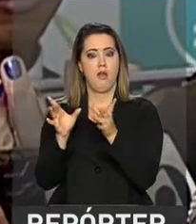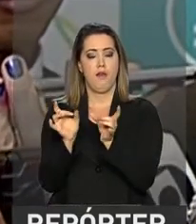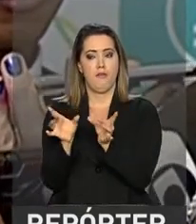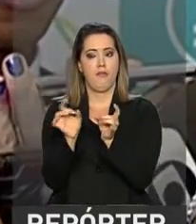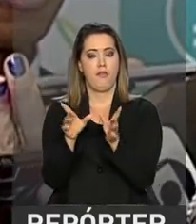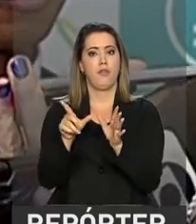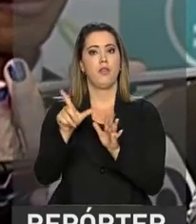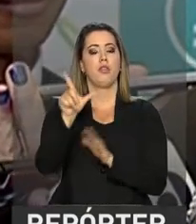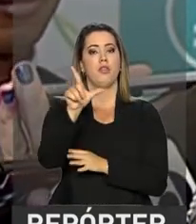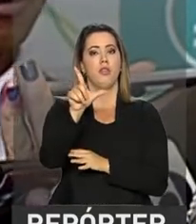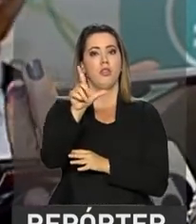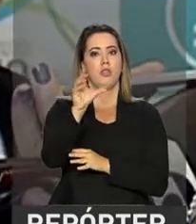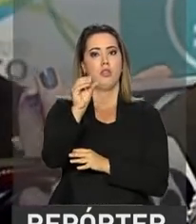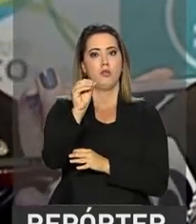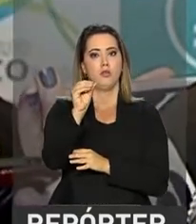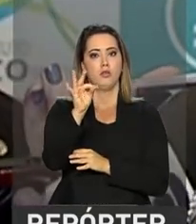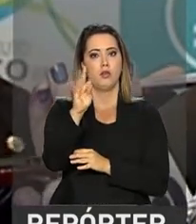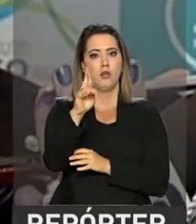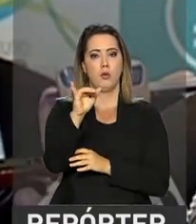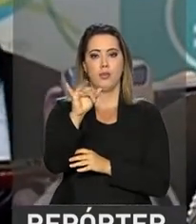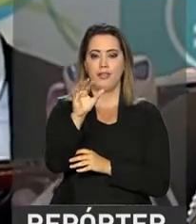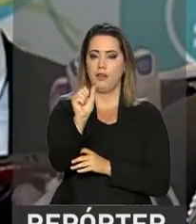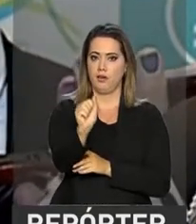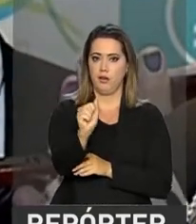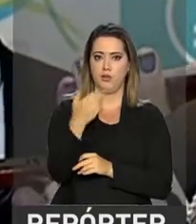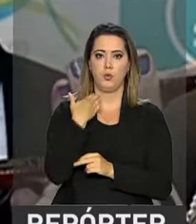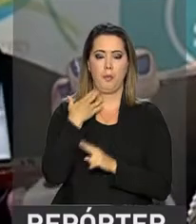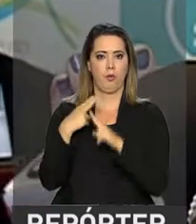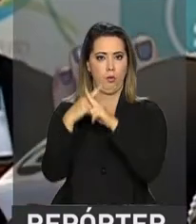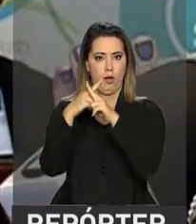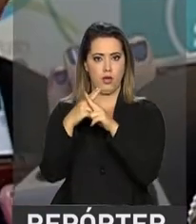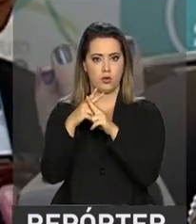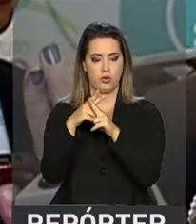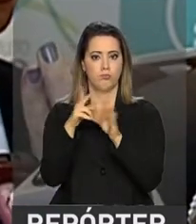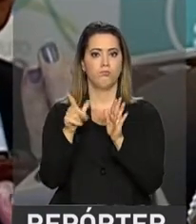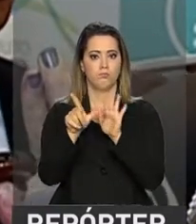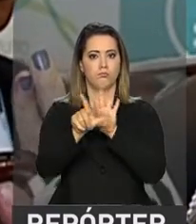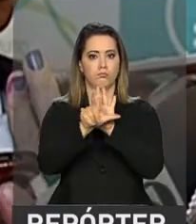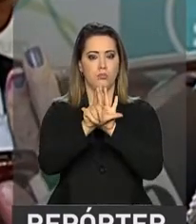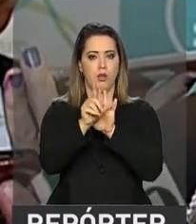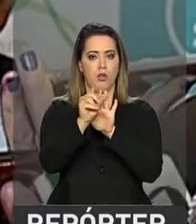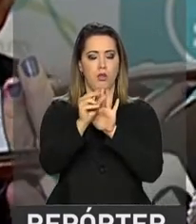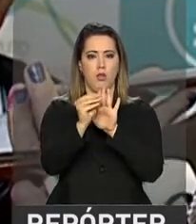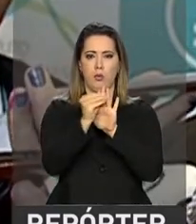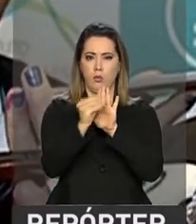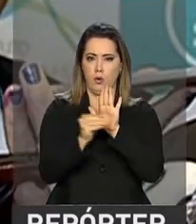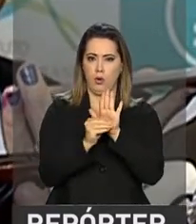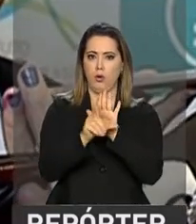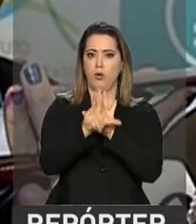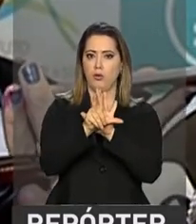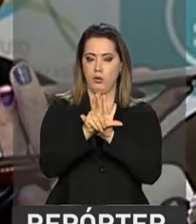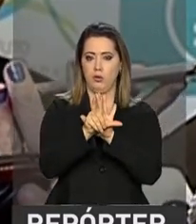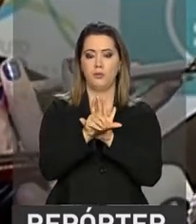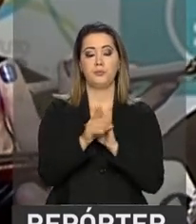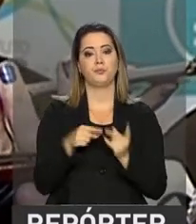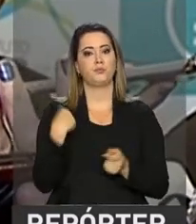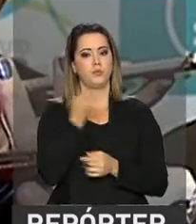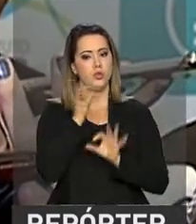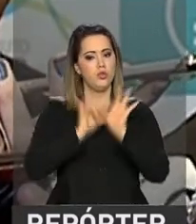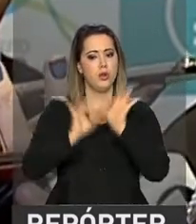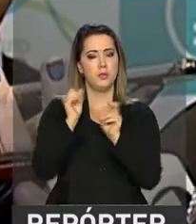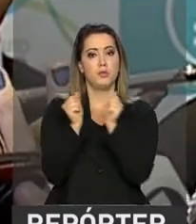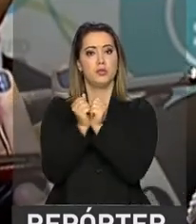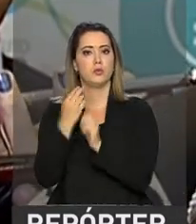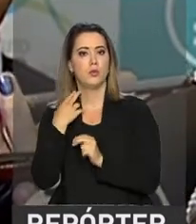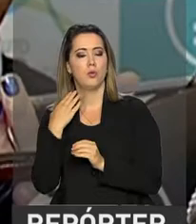ex a loteria instantânea é da caixa econômica assim estamos já em andamento conversando com a caixa planejando a